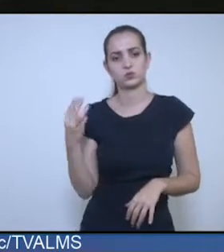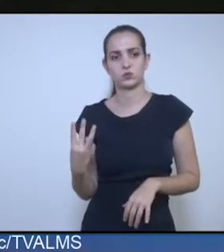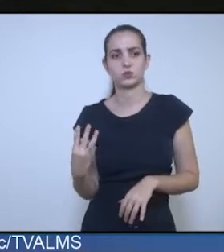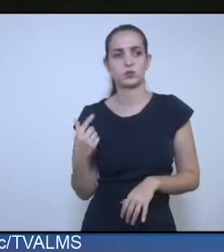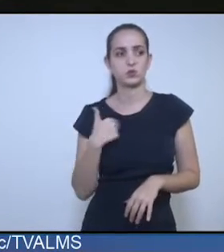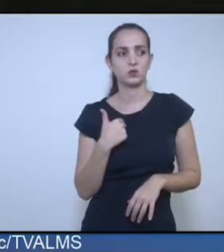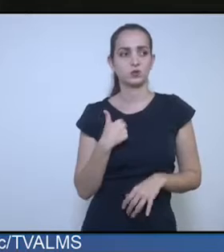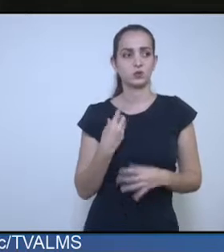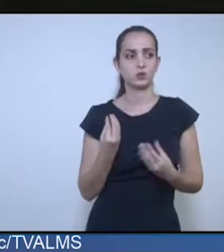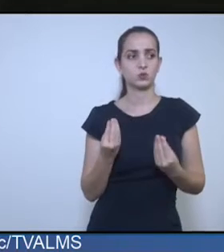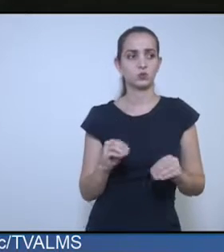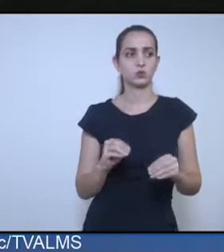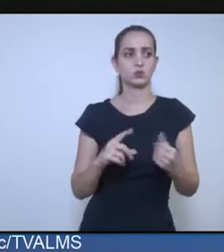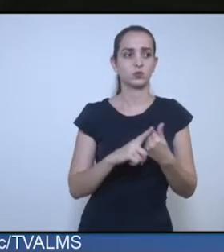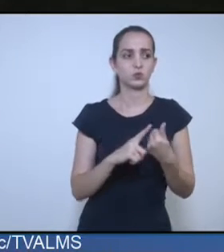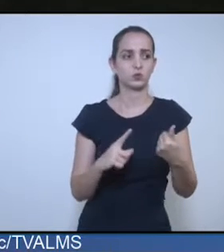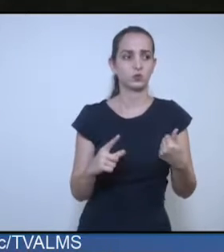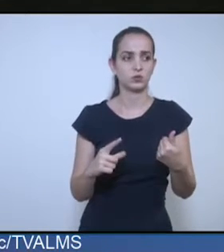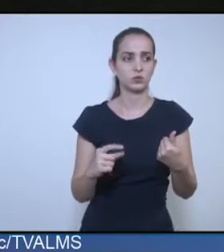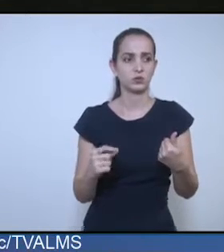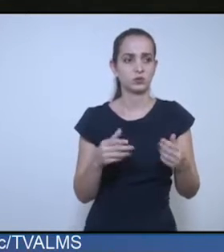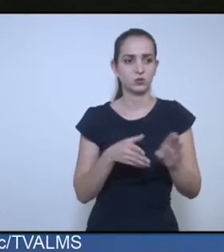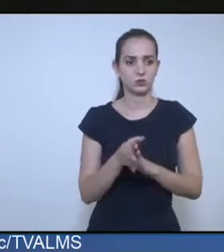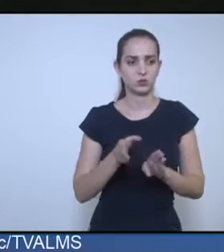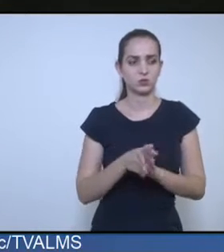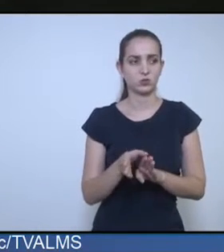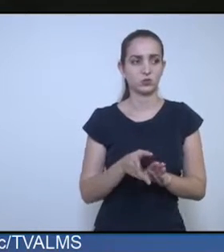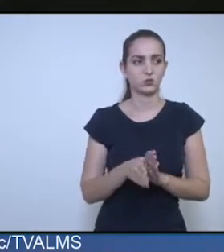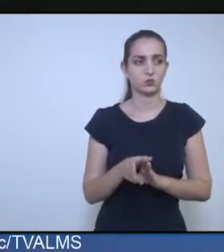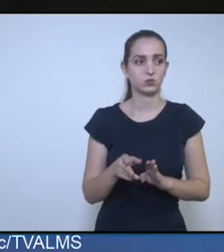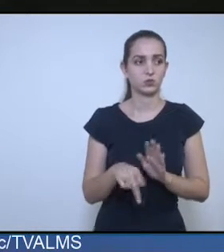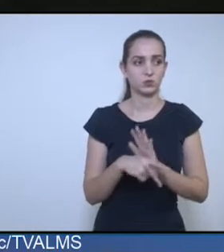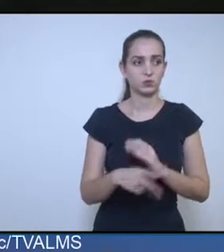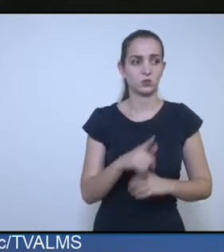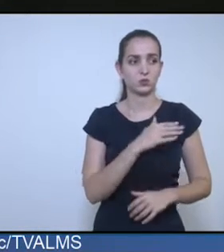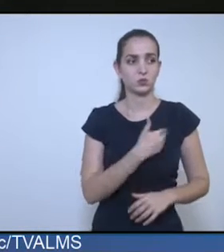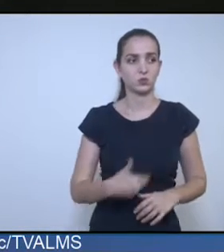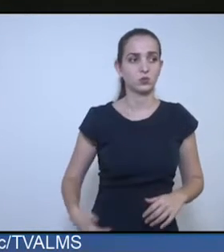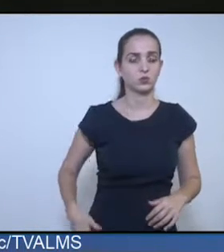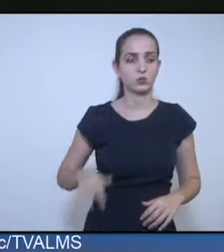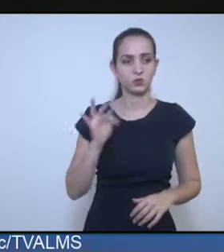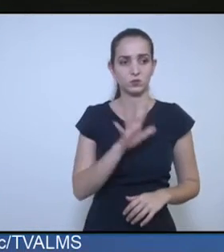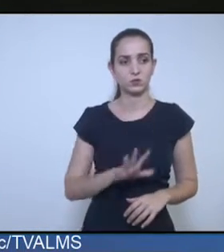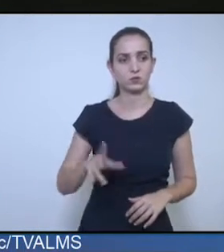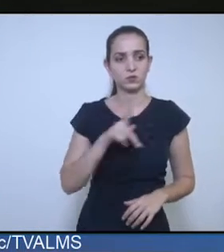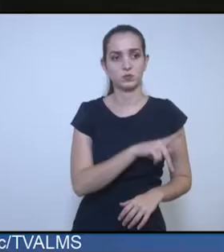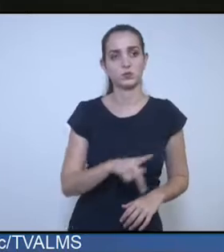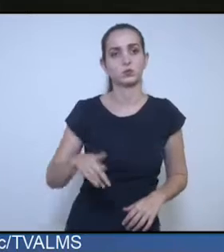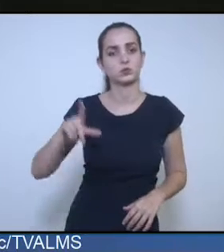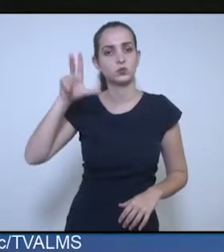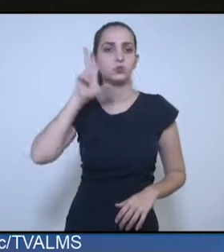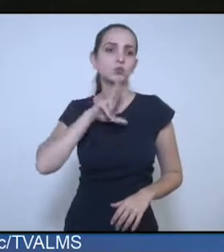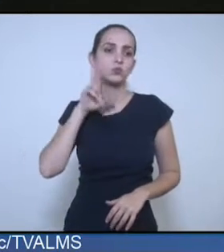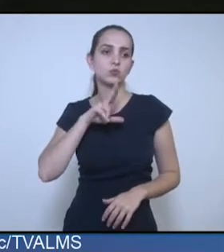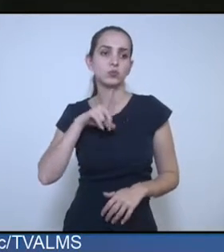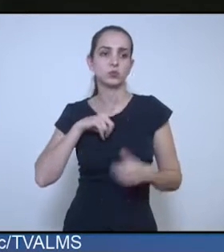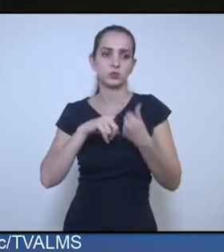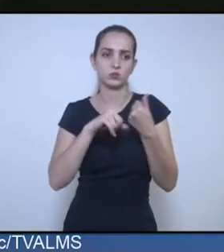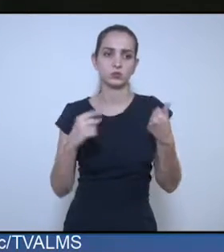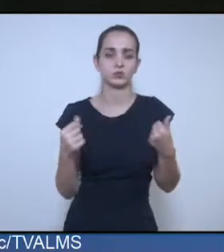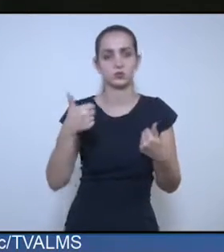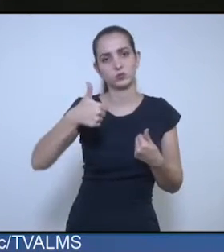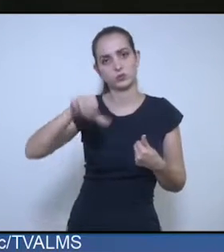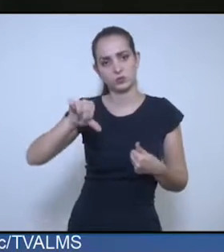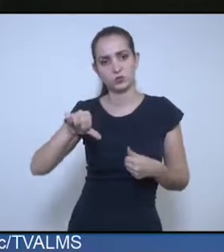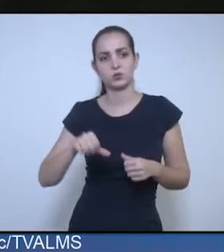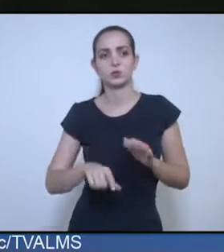2003 eu coloquei o artigo, através de orientação por parte do governo federal à época, o presidente Lula, nós colocamos o artigo 19